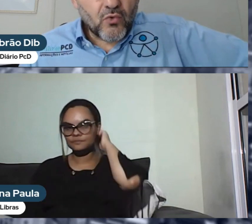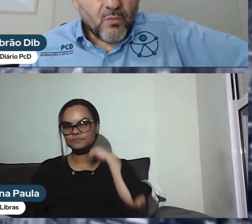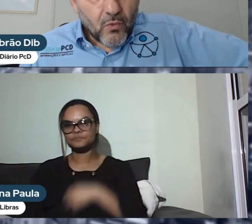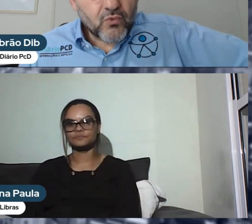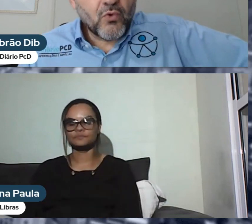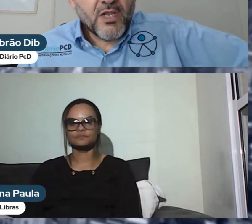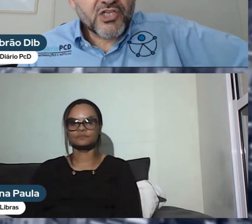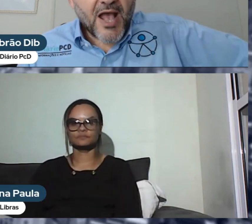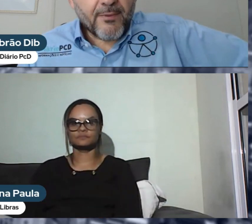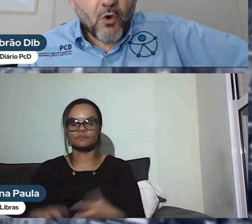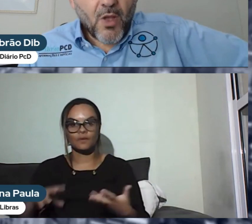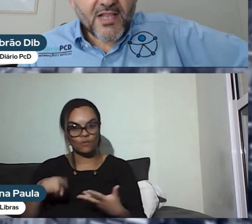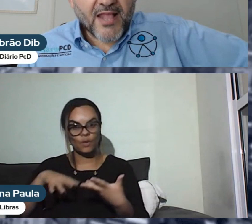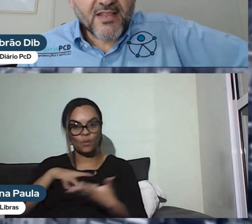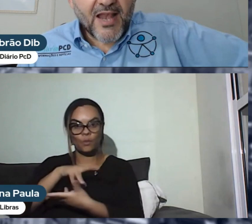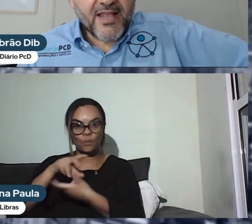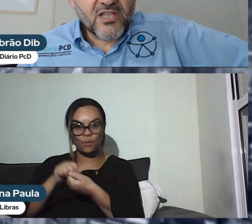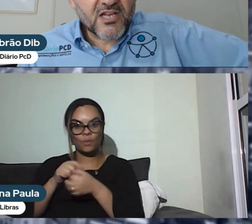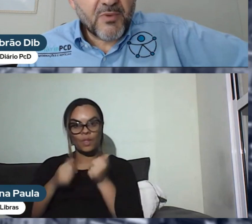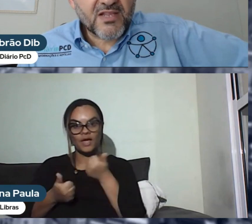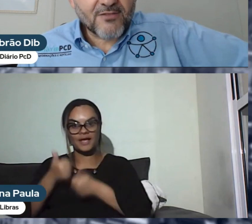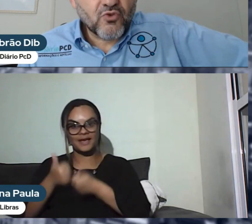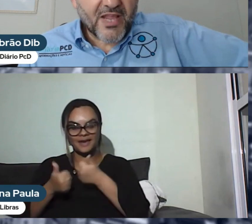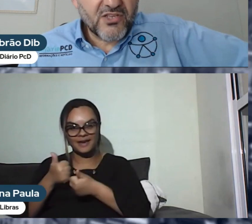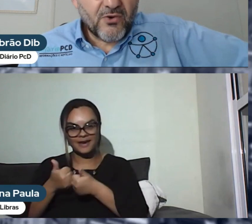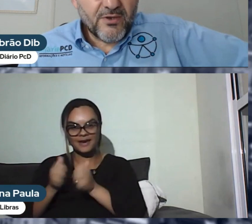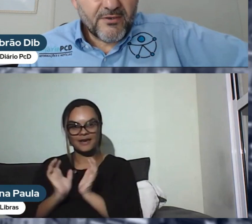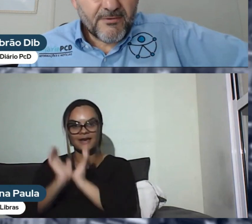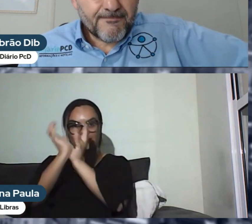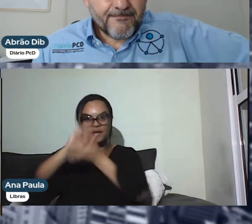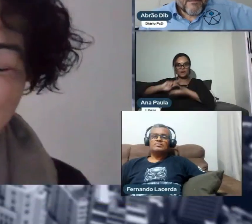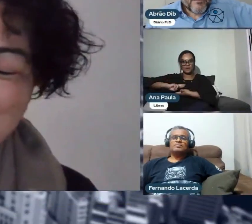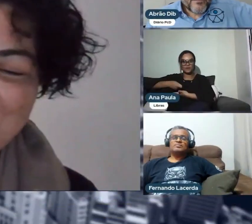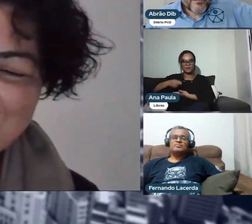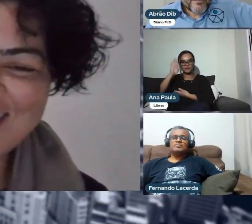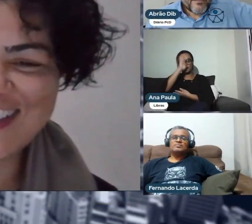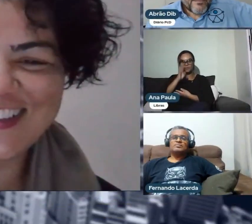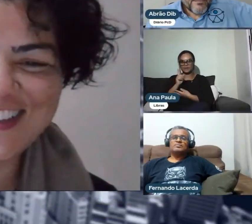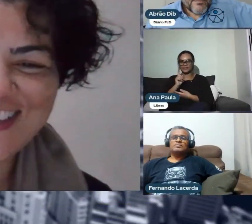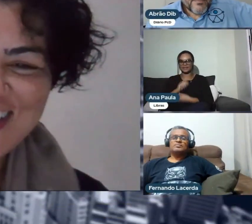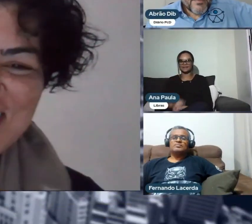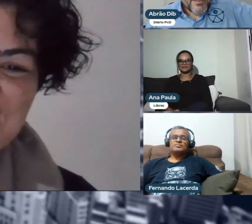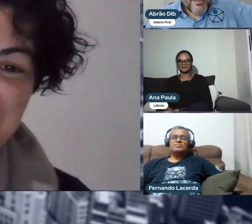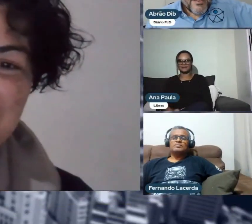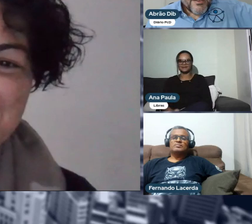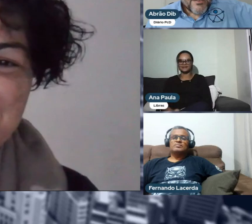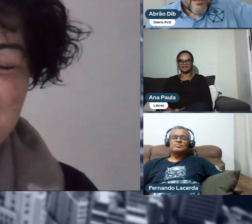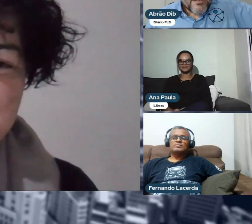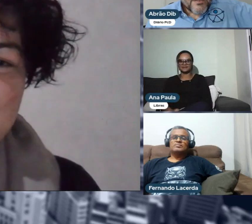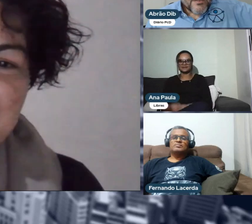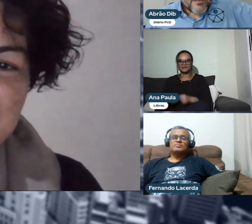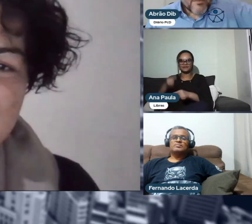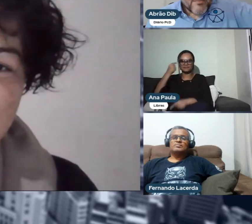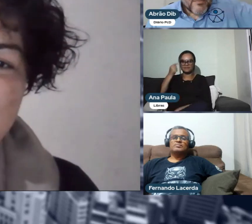em todo o mundo, já como atleta da Liga de Transplantados do Brasil? Não. Eu era uma